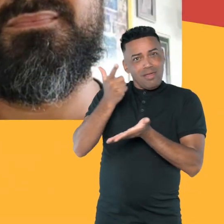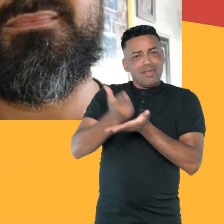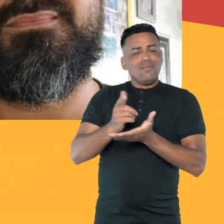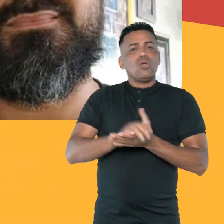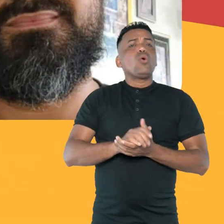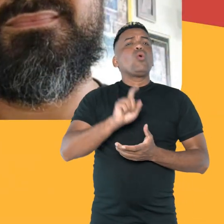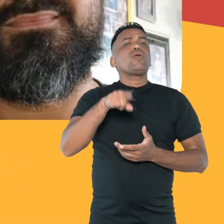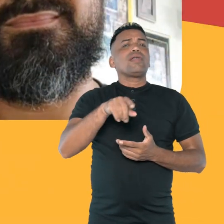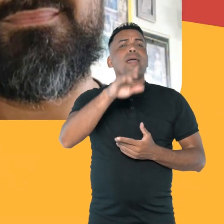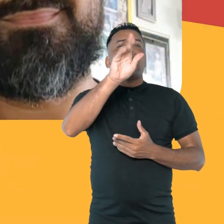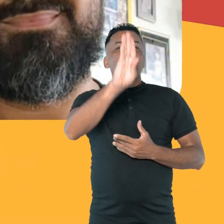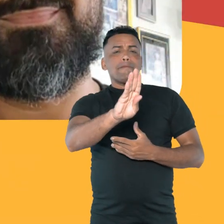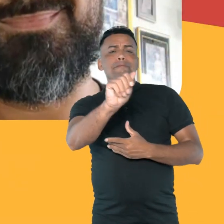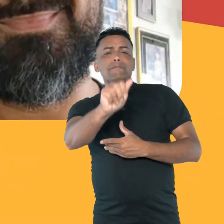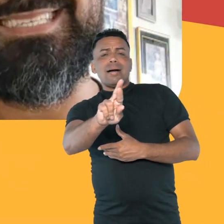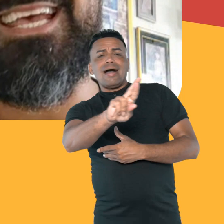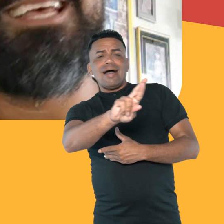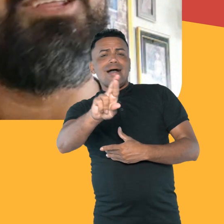um barranqueiro, né?